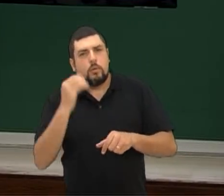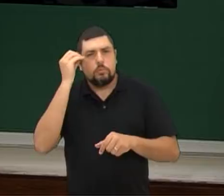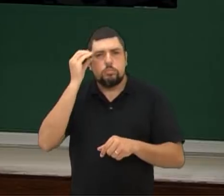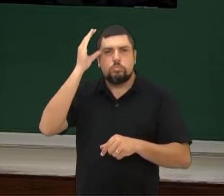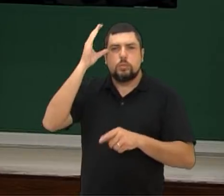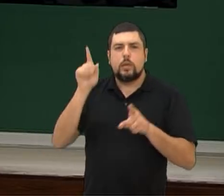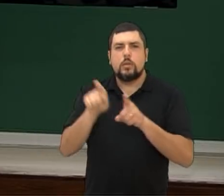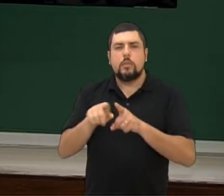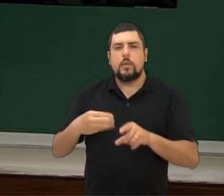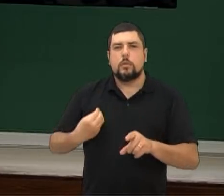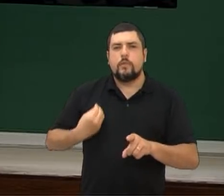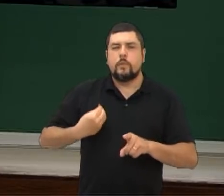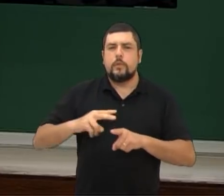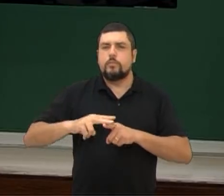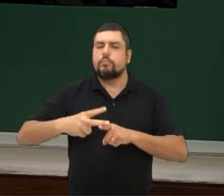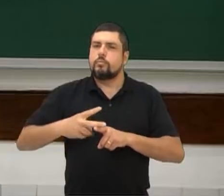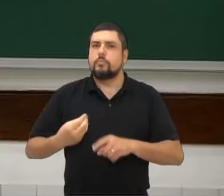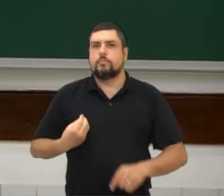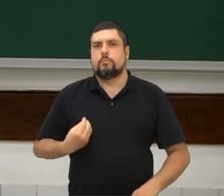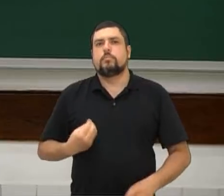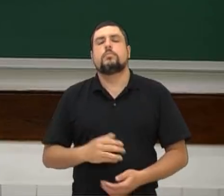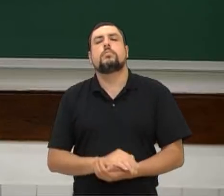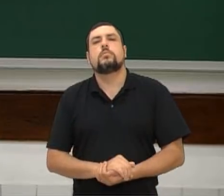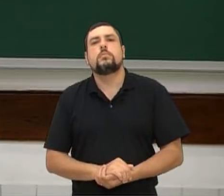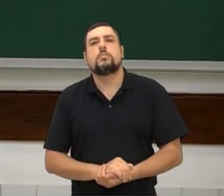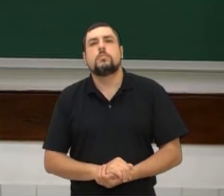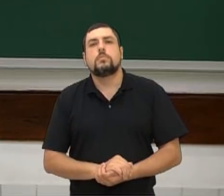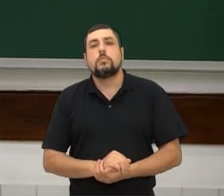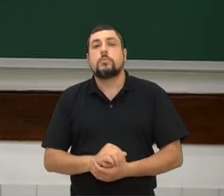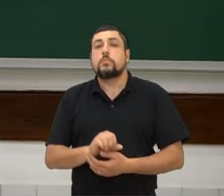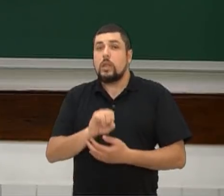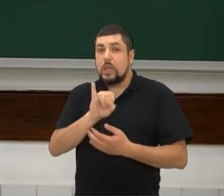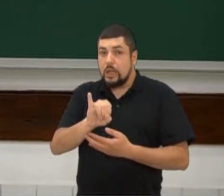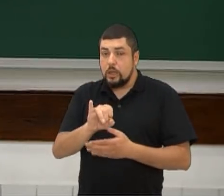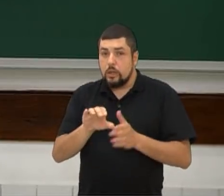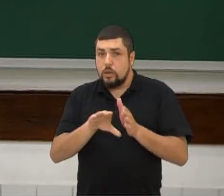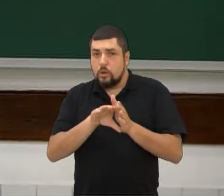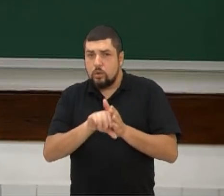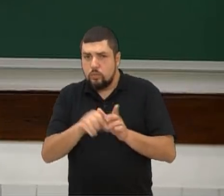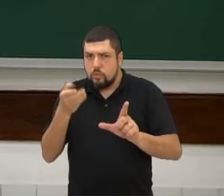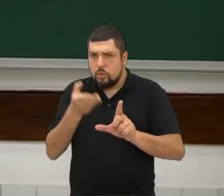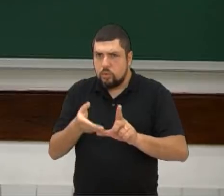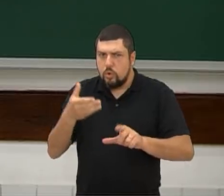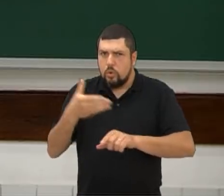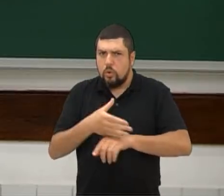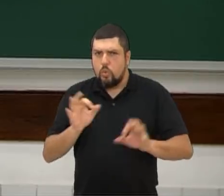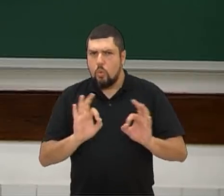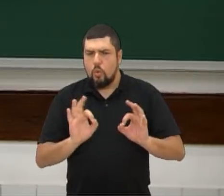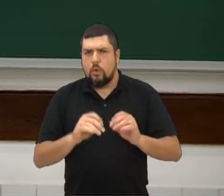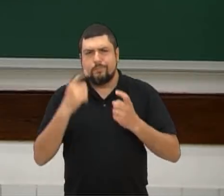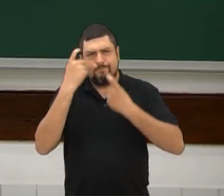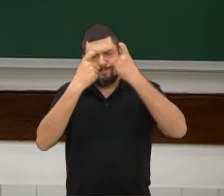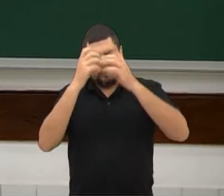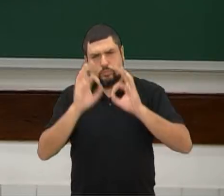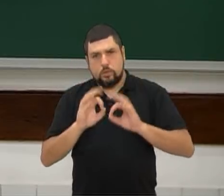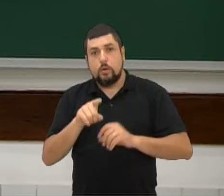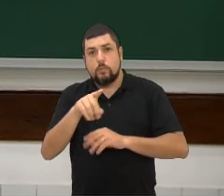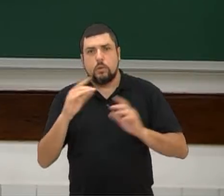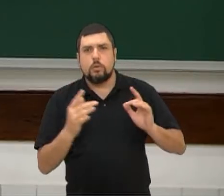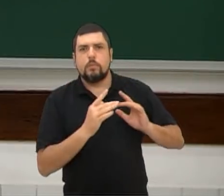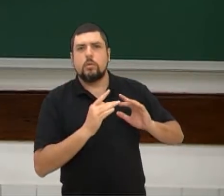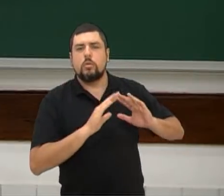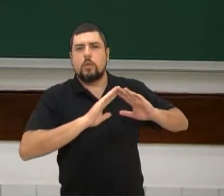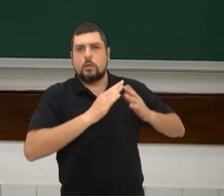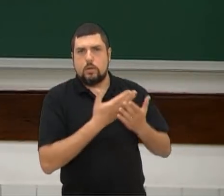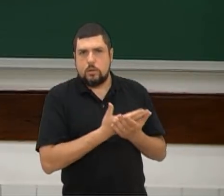sua frequência, que isso é muito importante. Se você não tem acesso ao Class, não fique preocupado, você pode entrar em contato com a